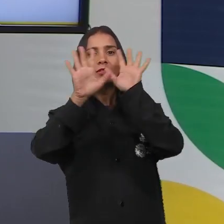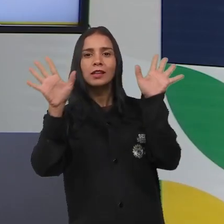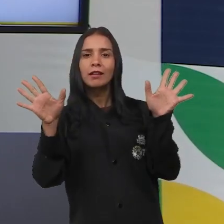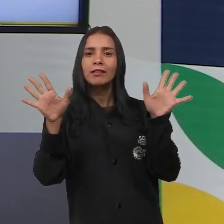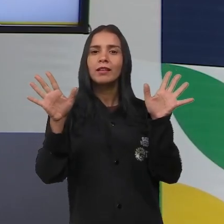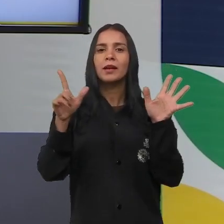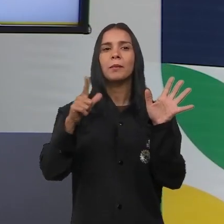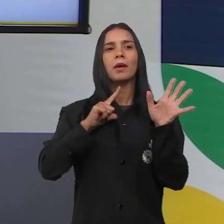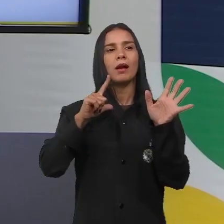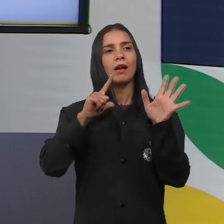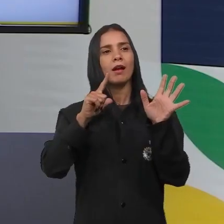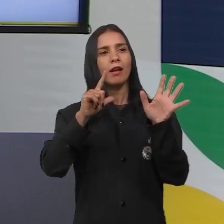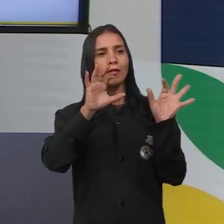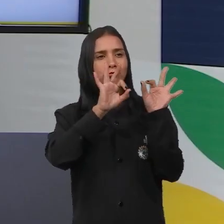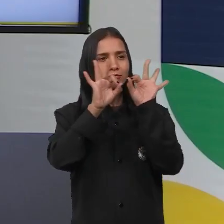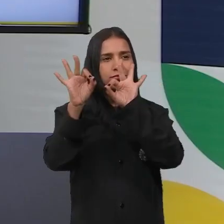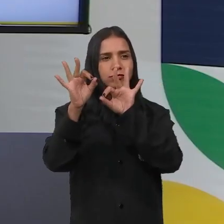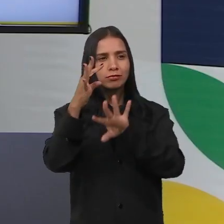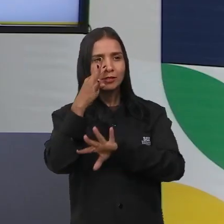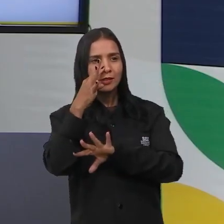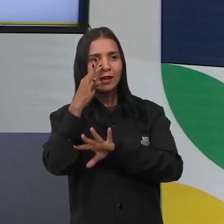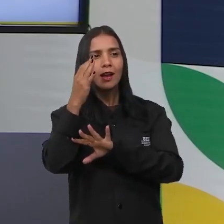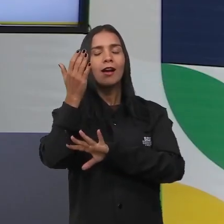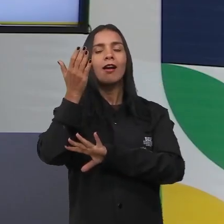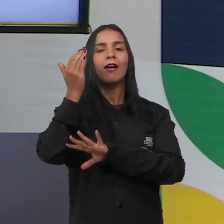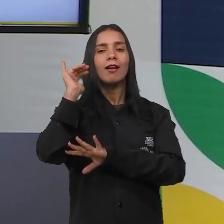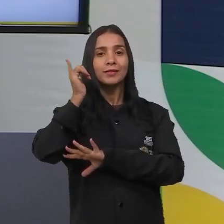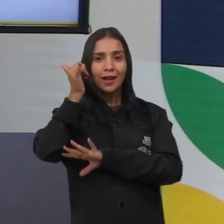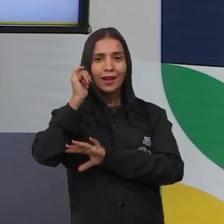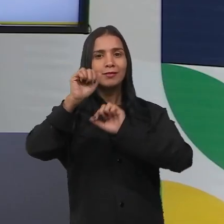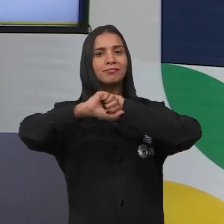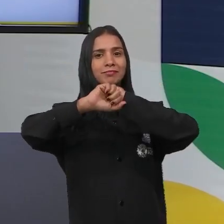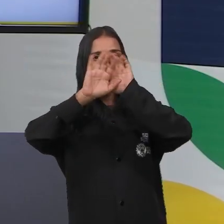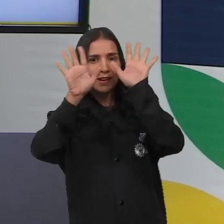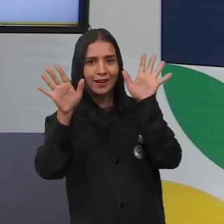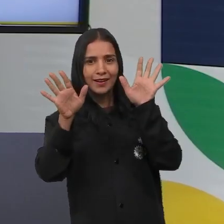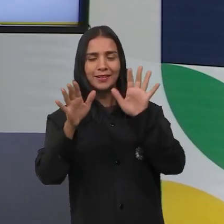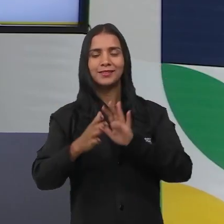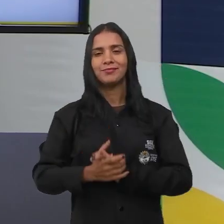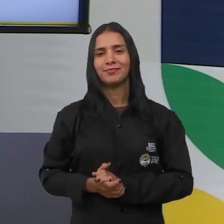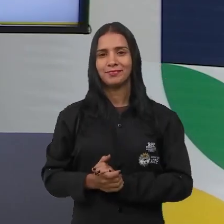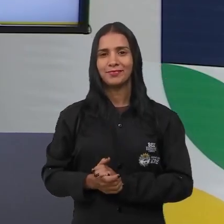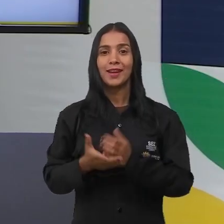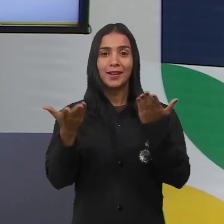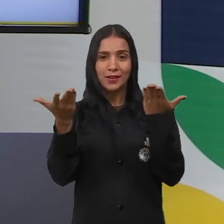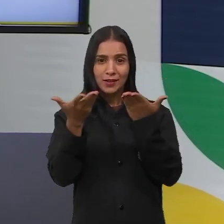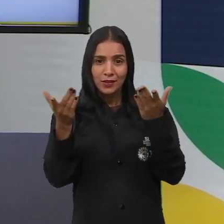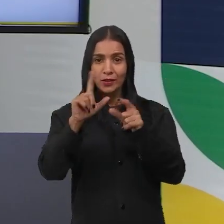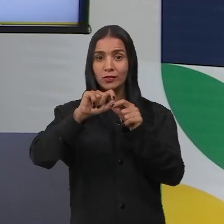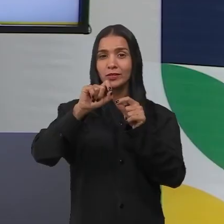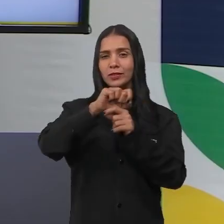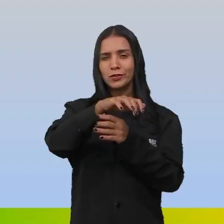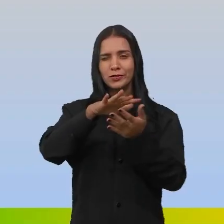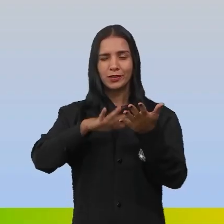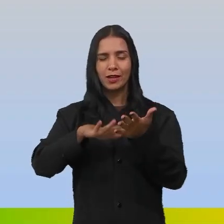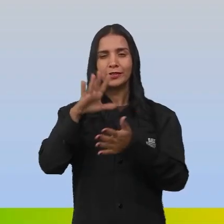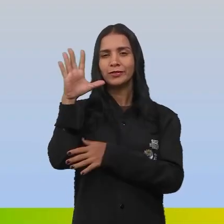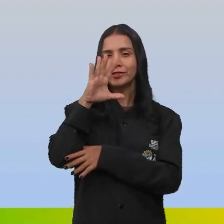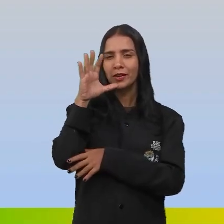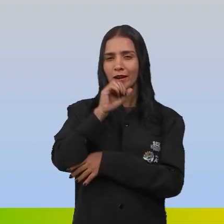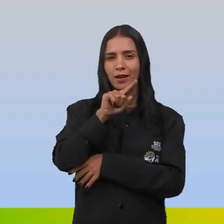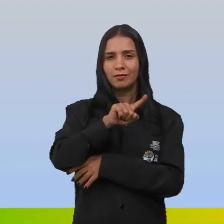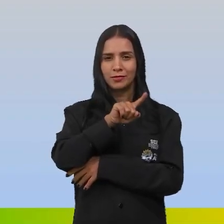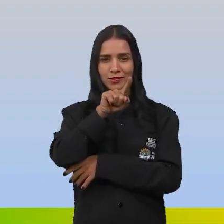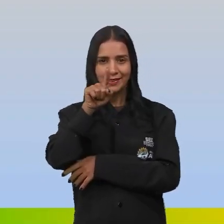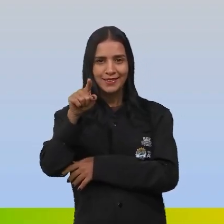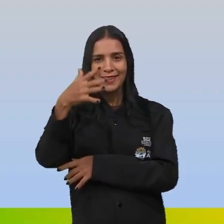está acontecendo ali na narrativa. Agora, vamos olhar ali para a nossa tela e vamos responder uma questão bem rapidinho,